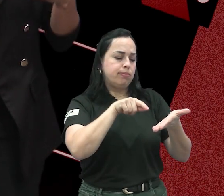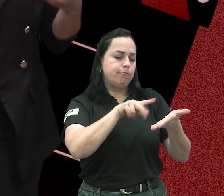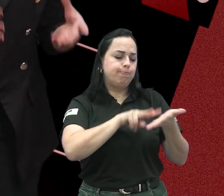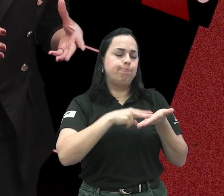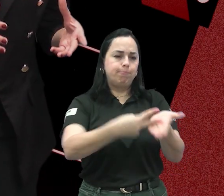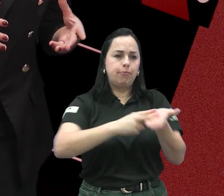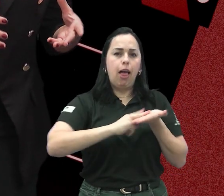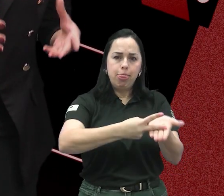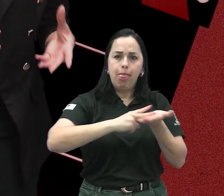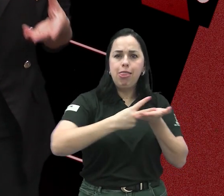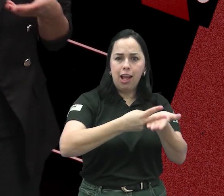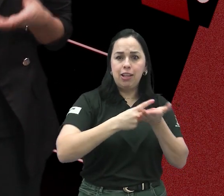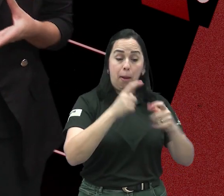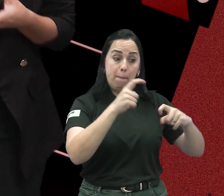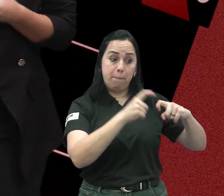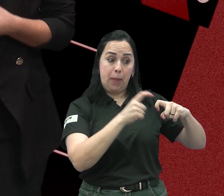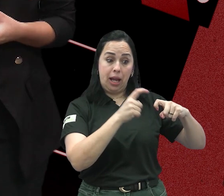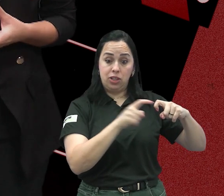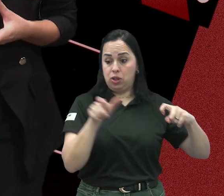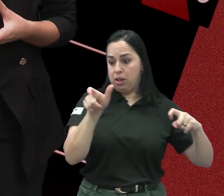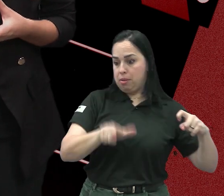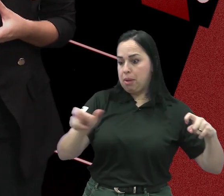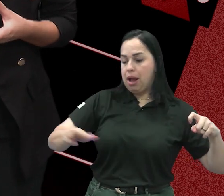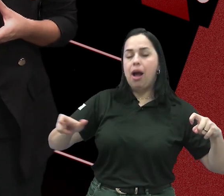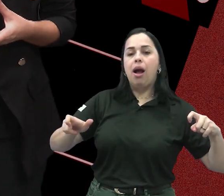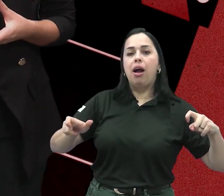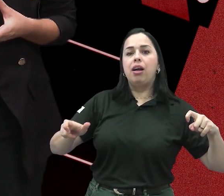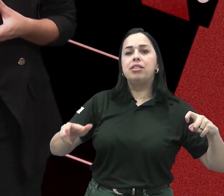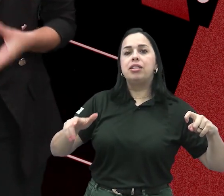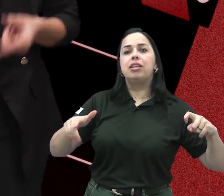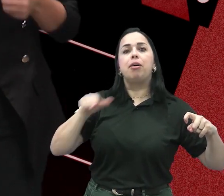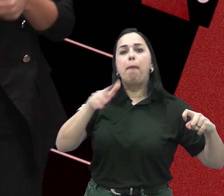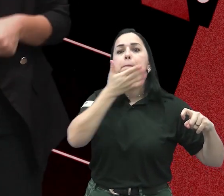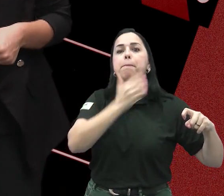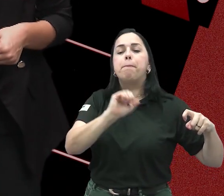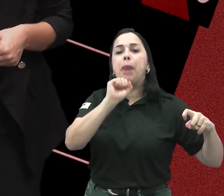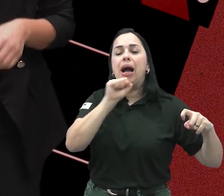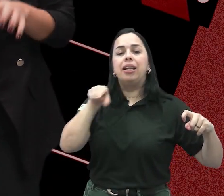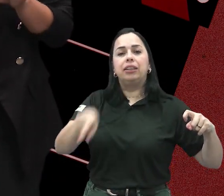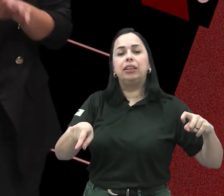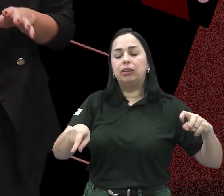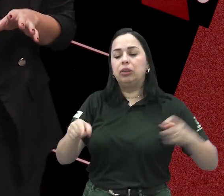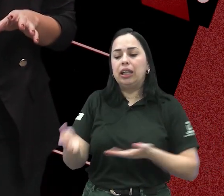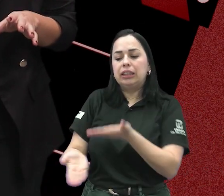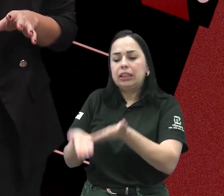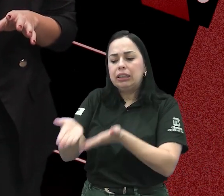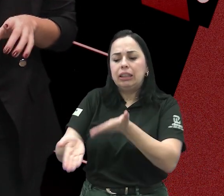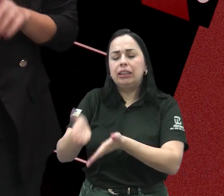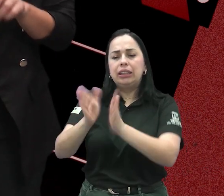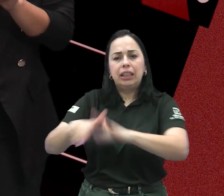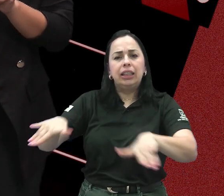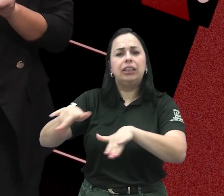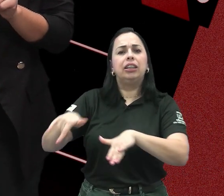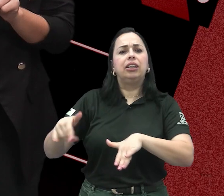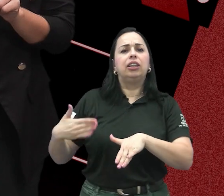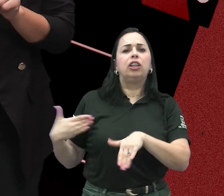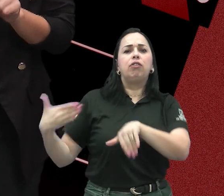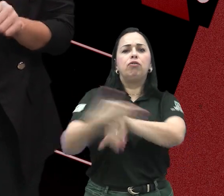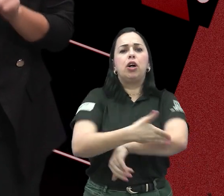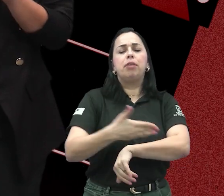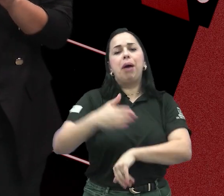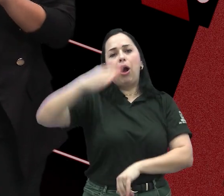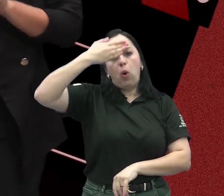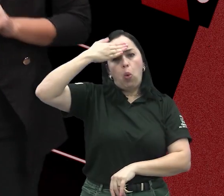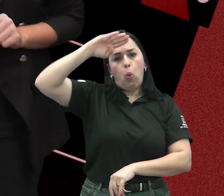entre médicos e os pais das crianças que fizeram tratamento em Cuba. É um longa baseado em fatos reais